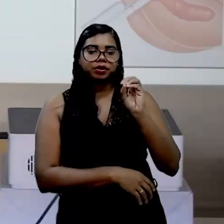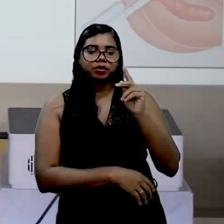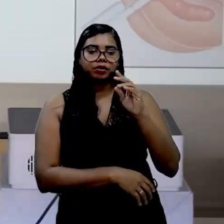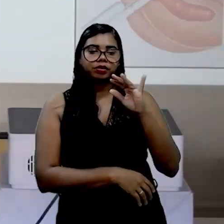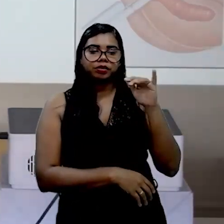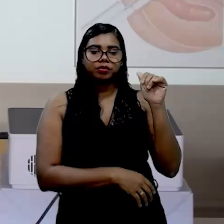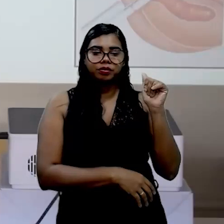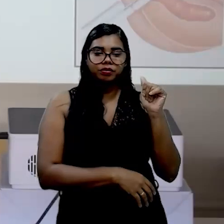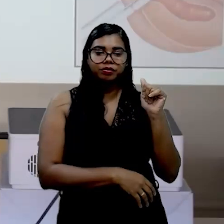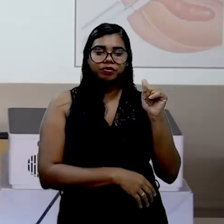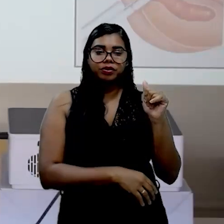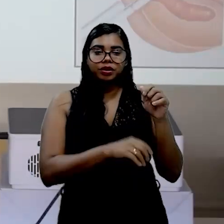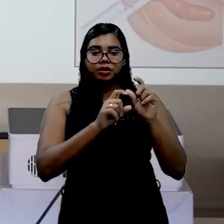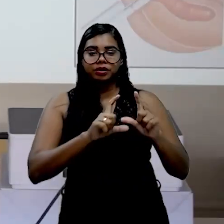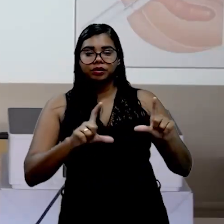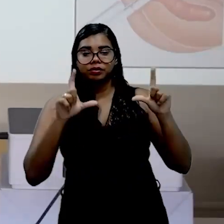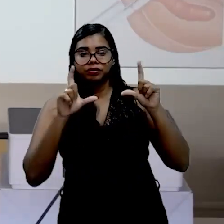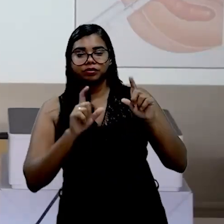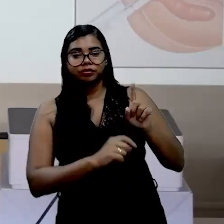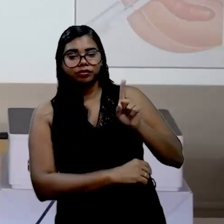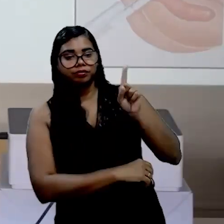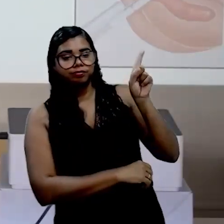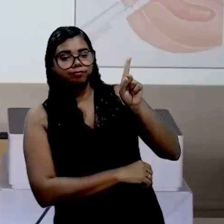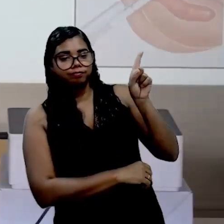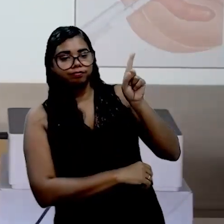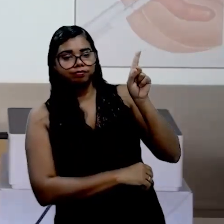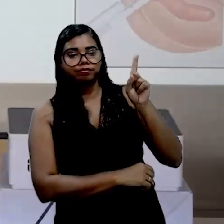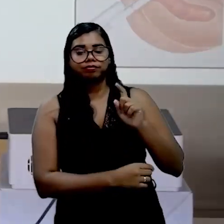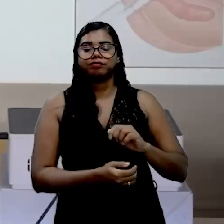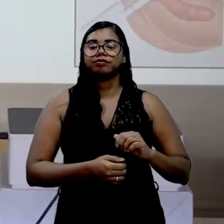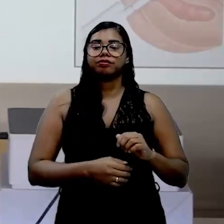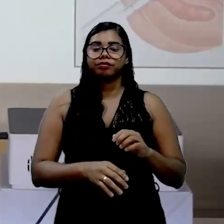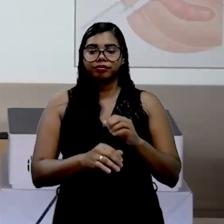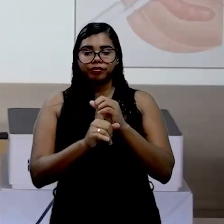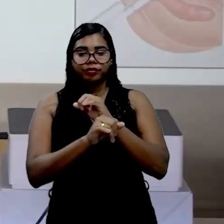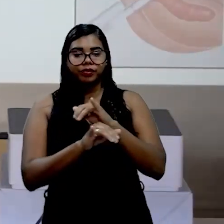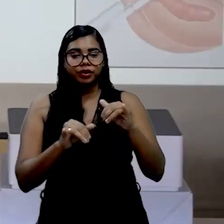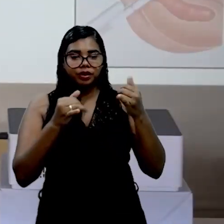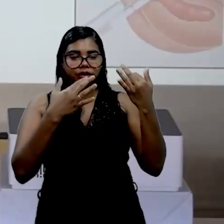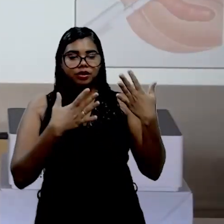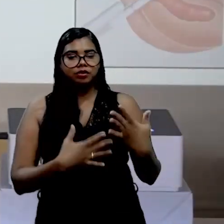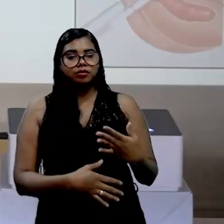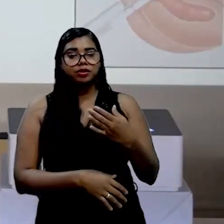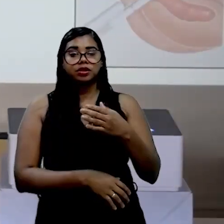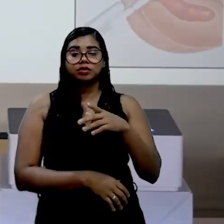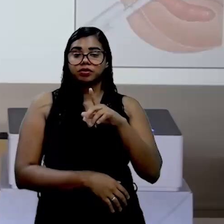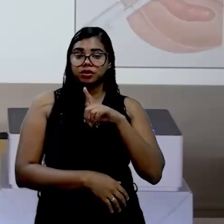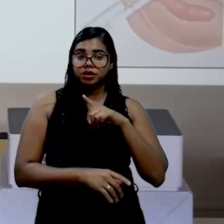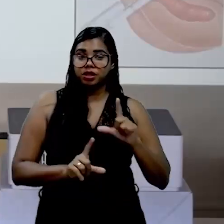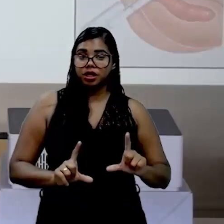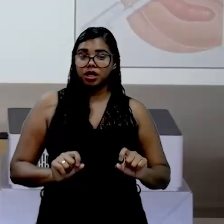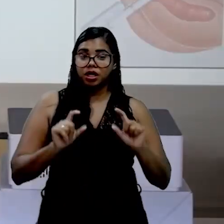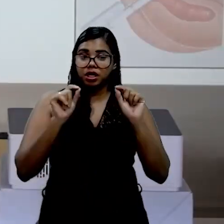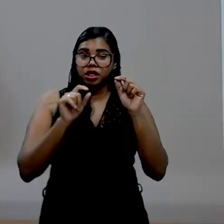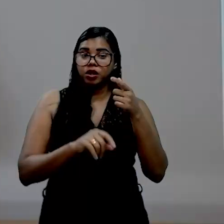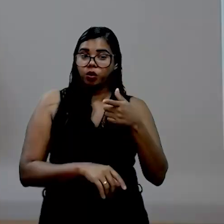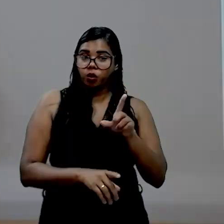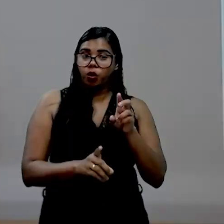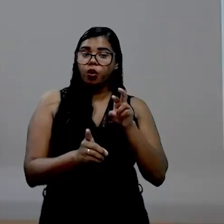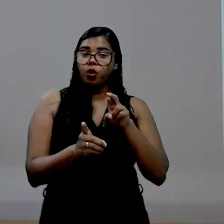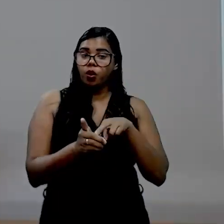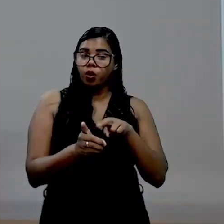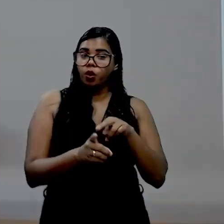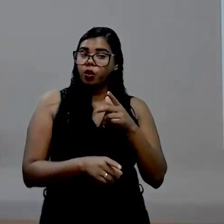de imagem, ele diz se você tem ou não tem câncer. Não.